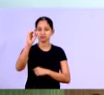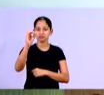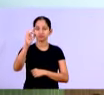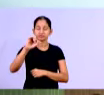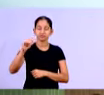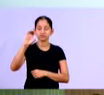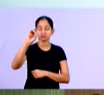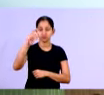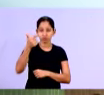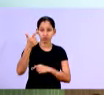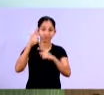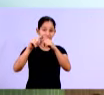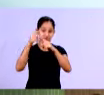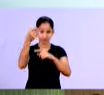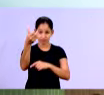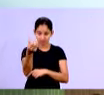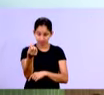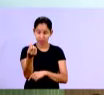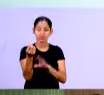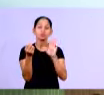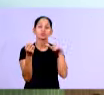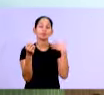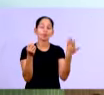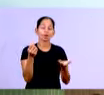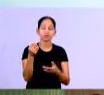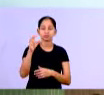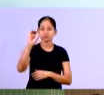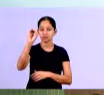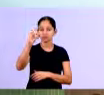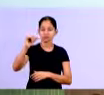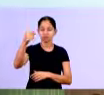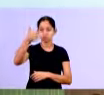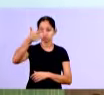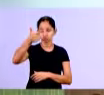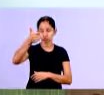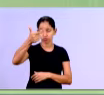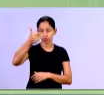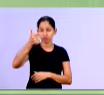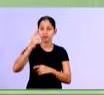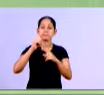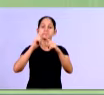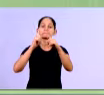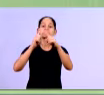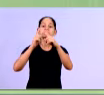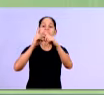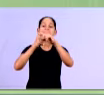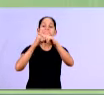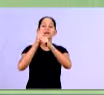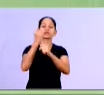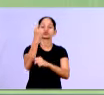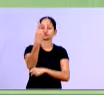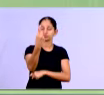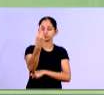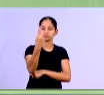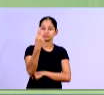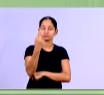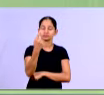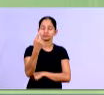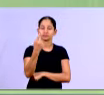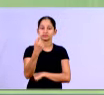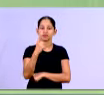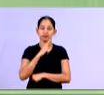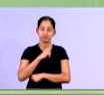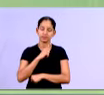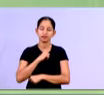0,02 vezes 6, isso vai dar o quê? 0,12. Mais 1, ora, 1.000.